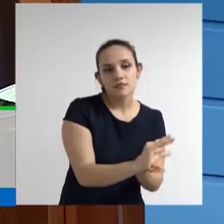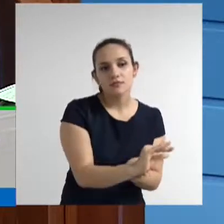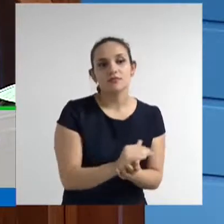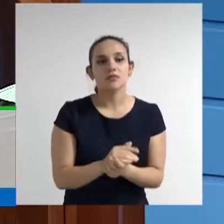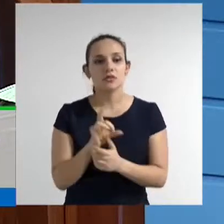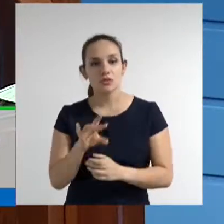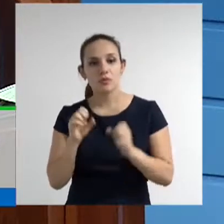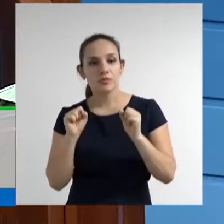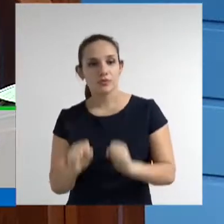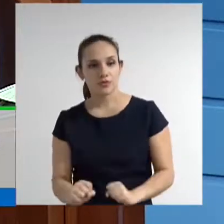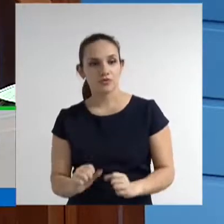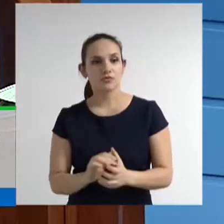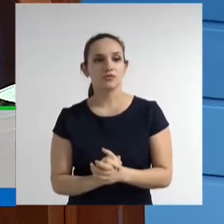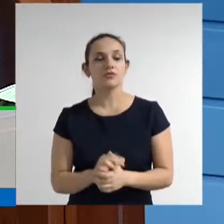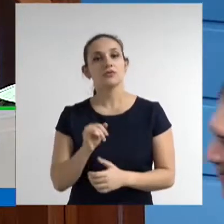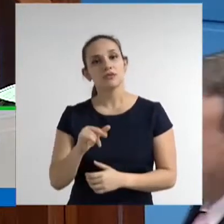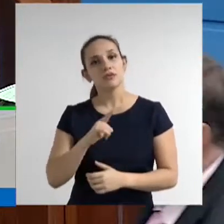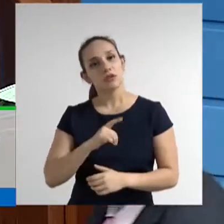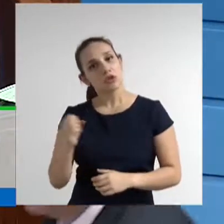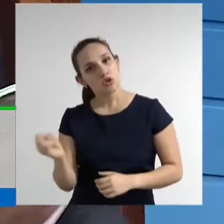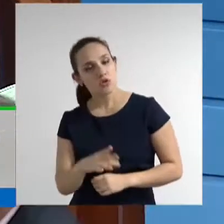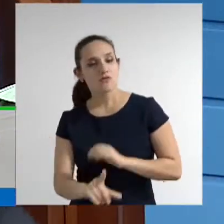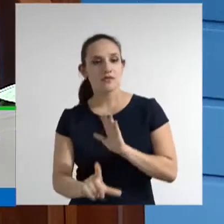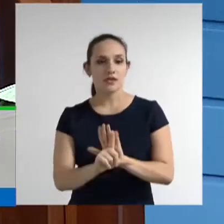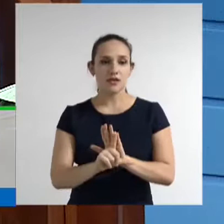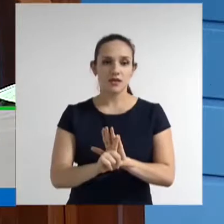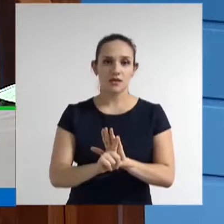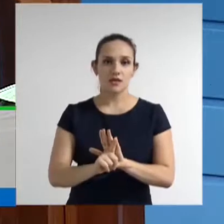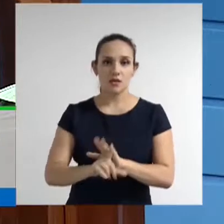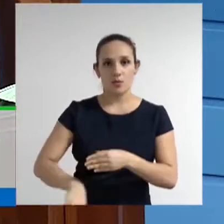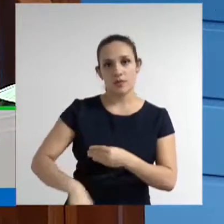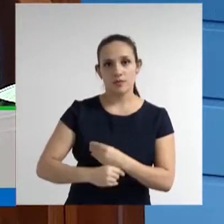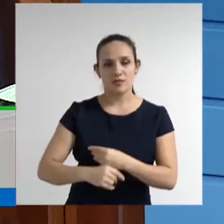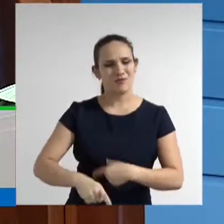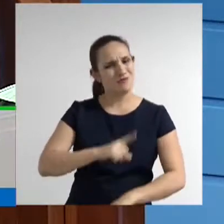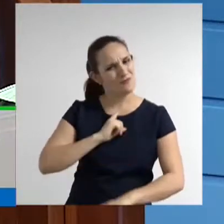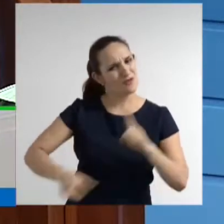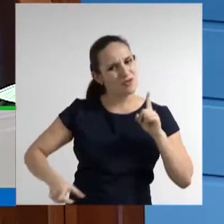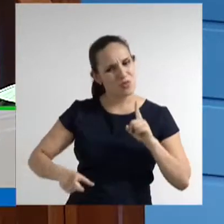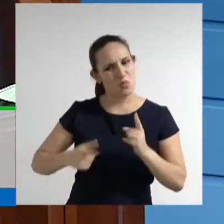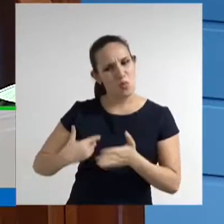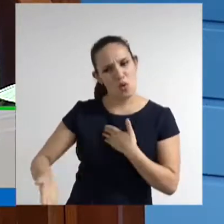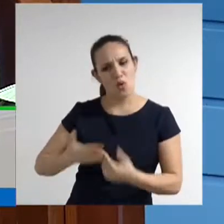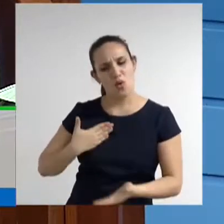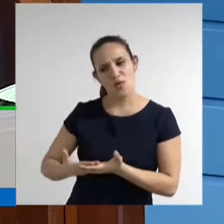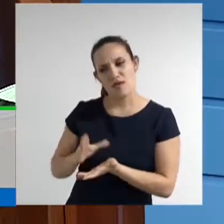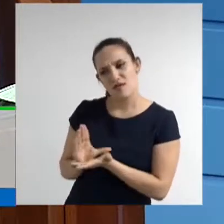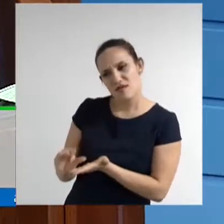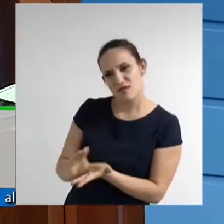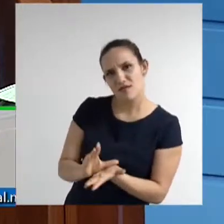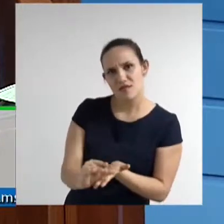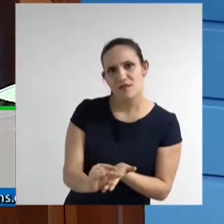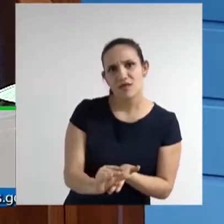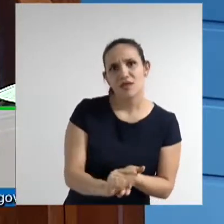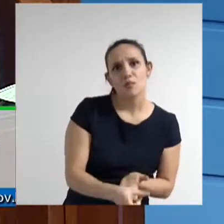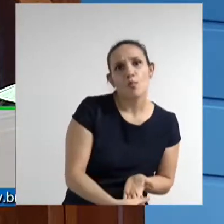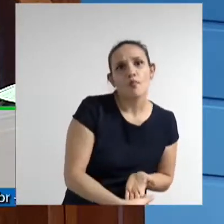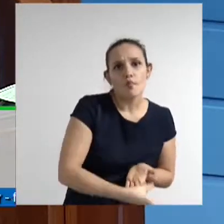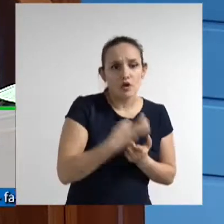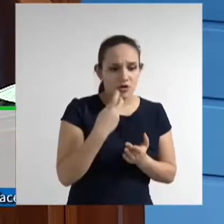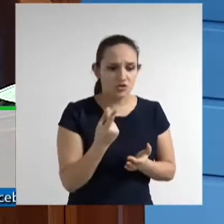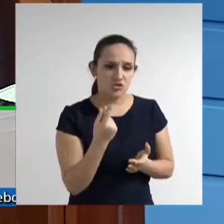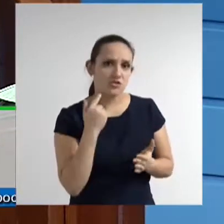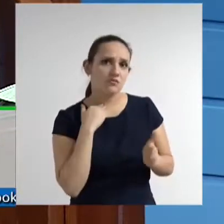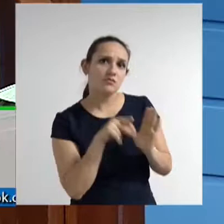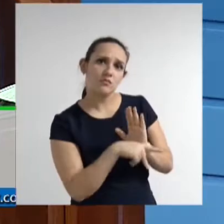ocorrer mediante a edição de nova lei complementar, vedado qualquer repasse que incida sobre o referido saldo, acrescido